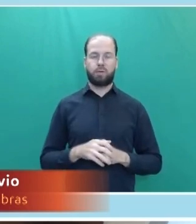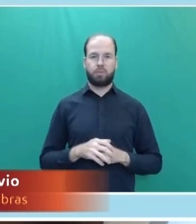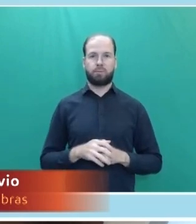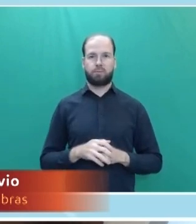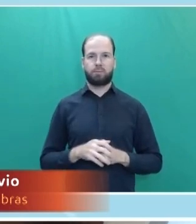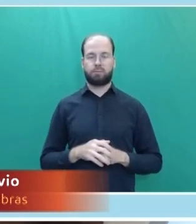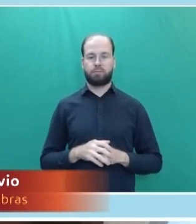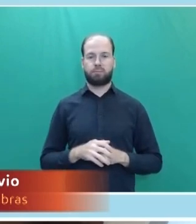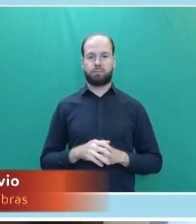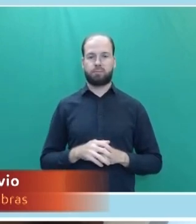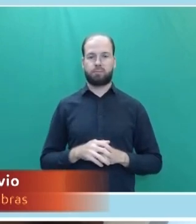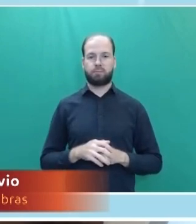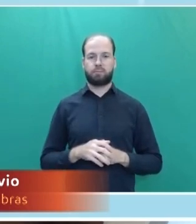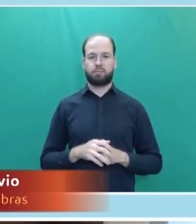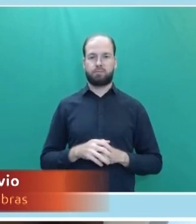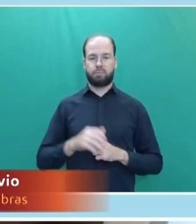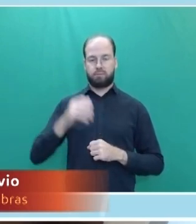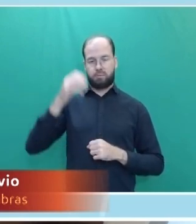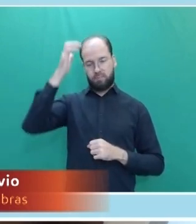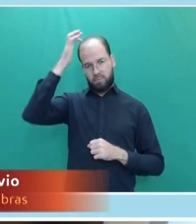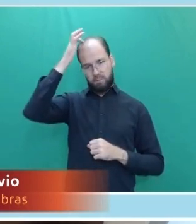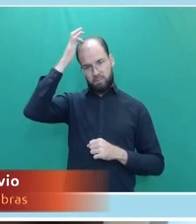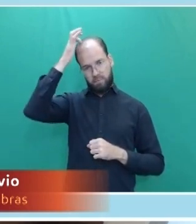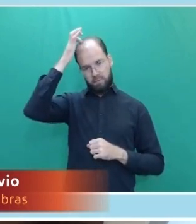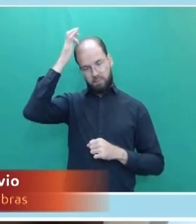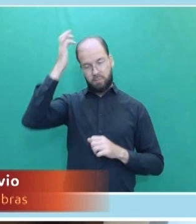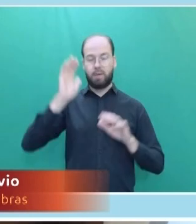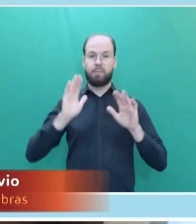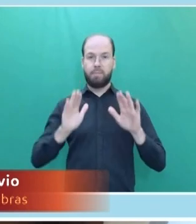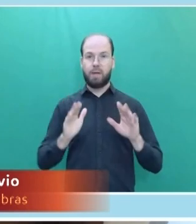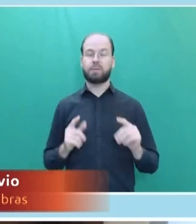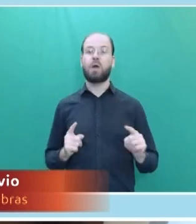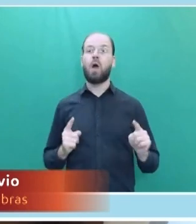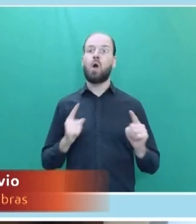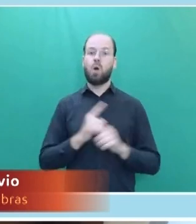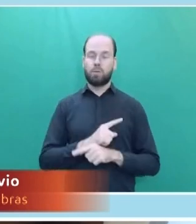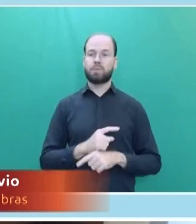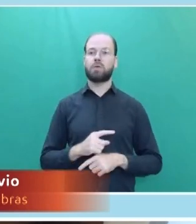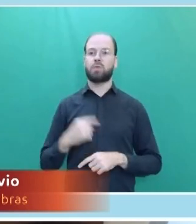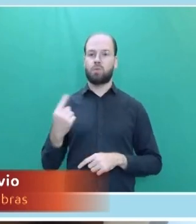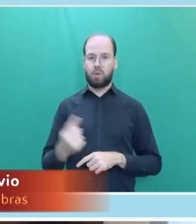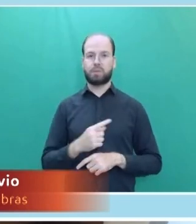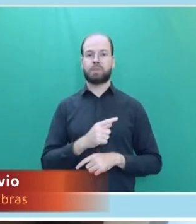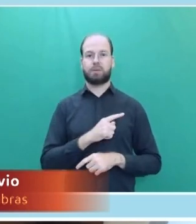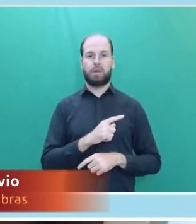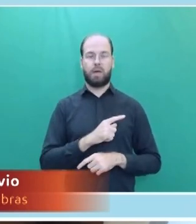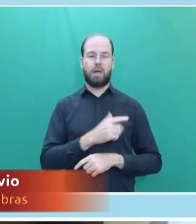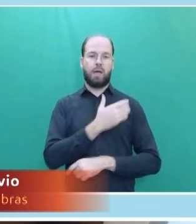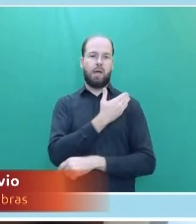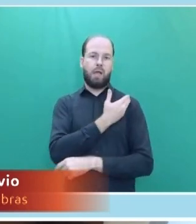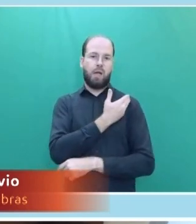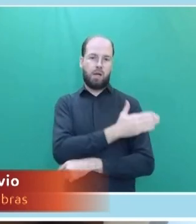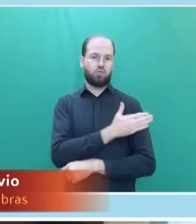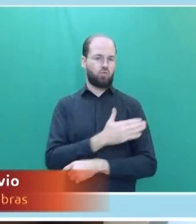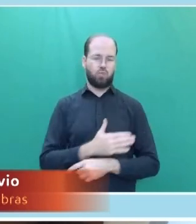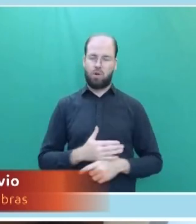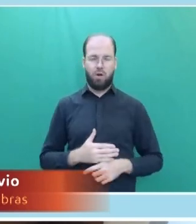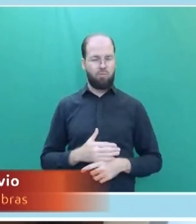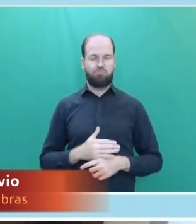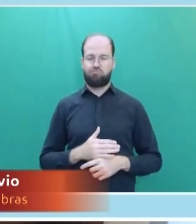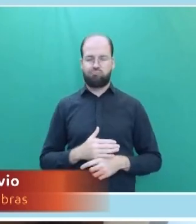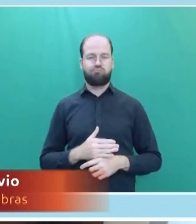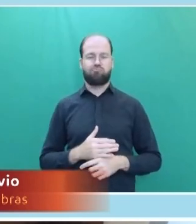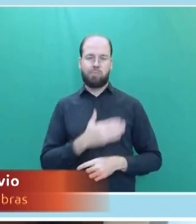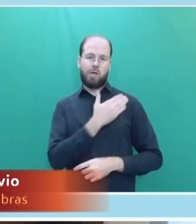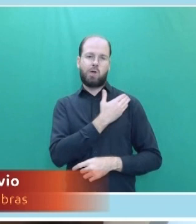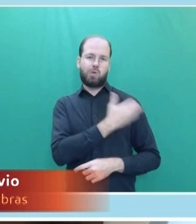Então, em contrapartida, né, a gente tem essa exclusão total, assim,